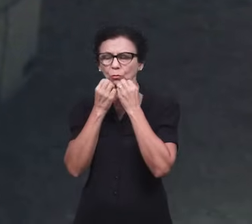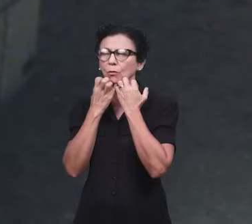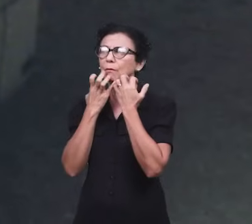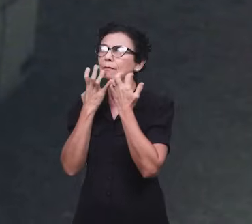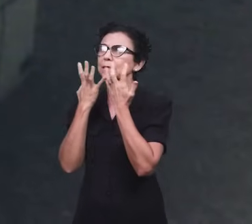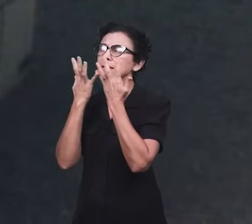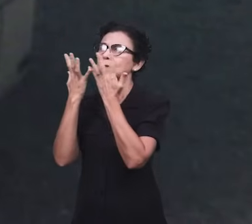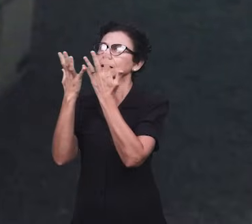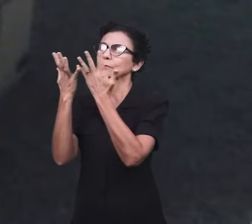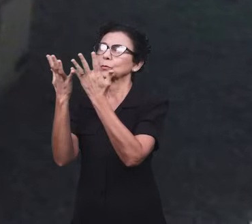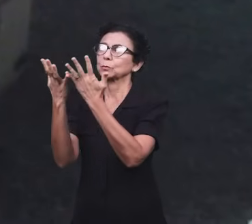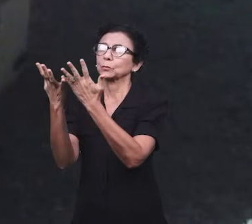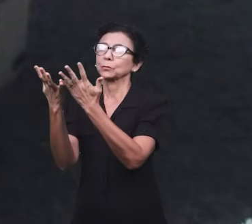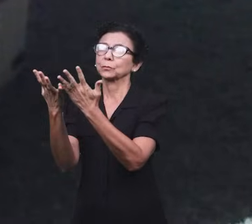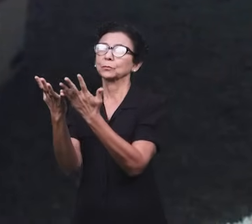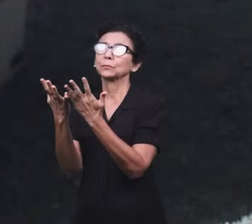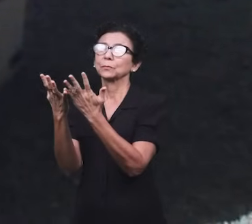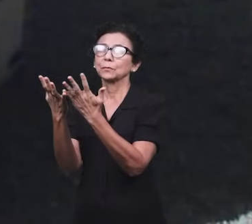nossos